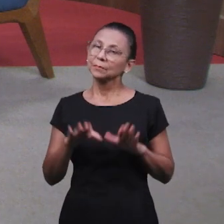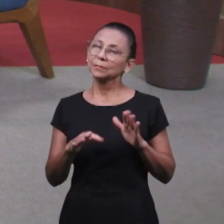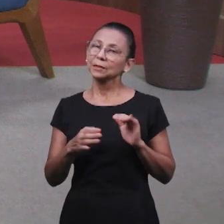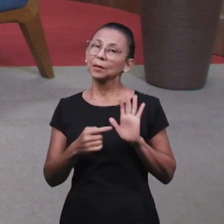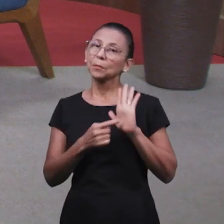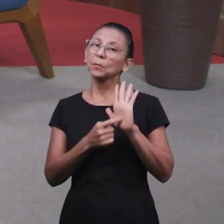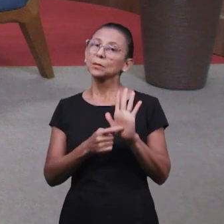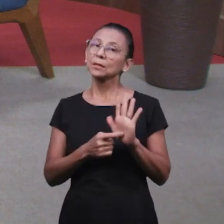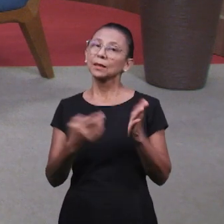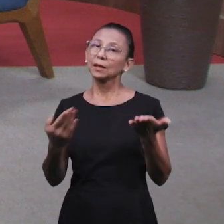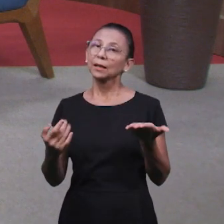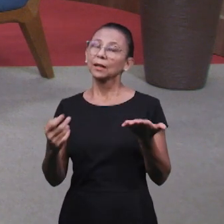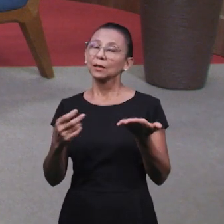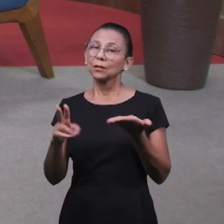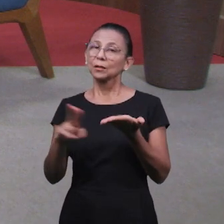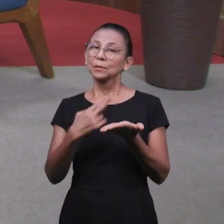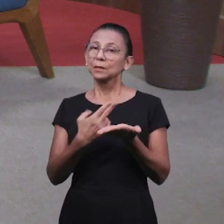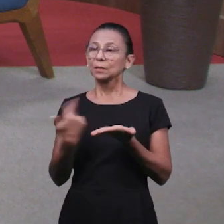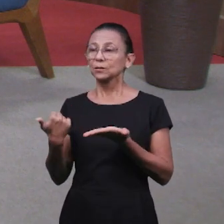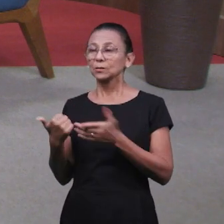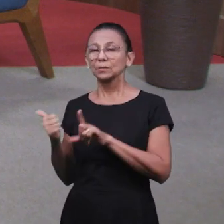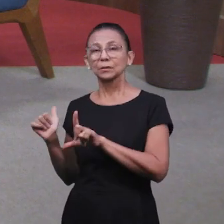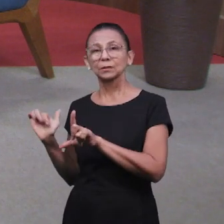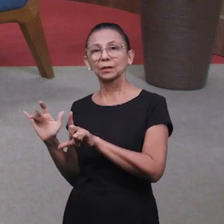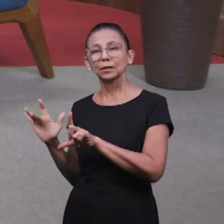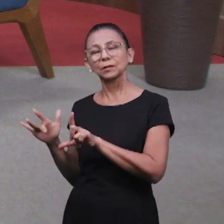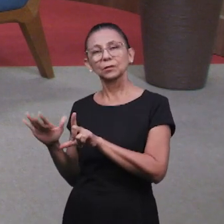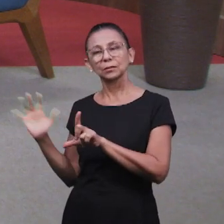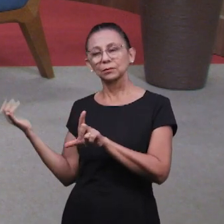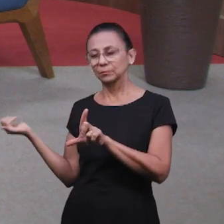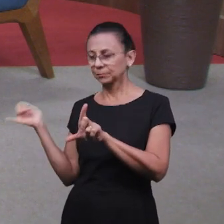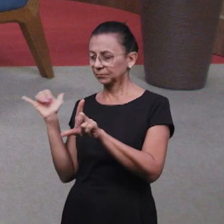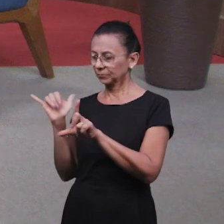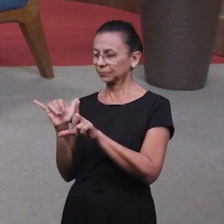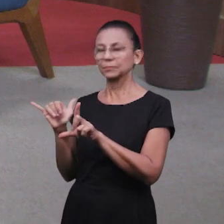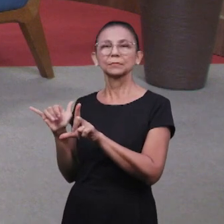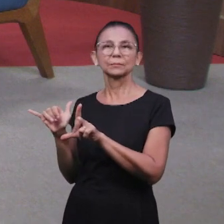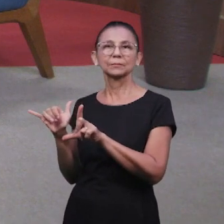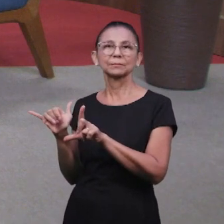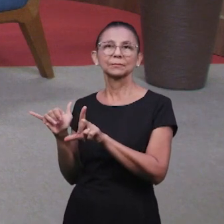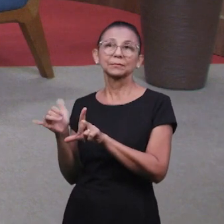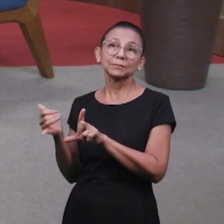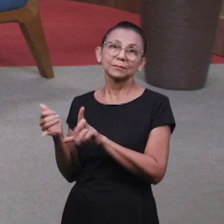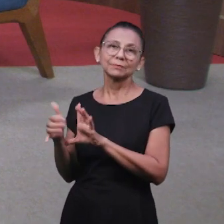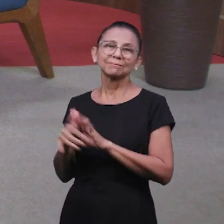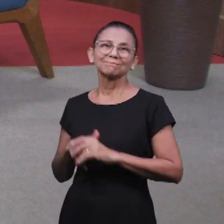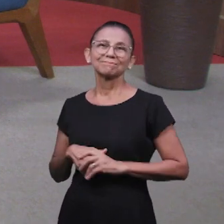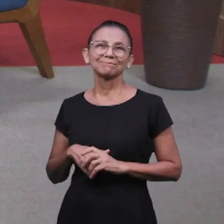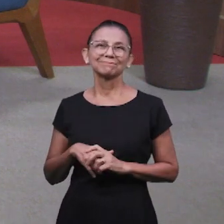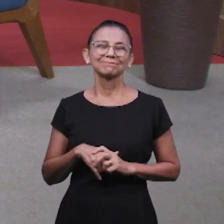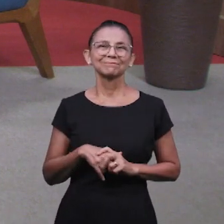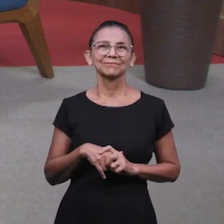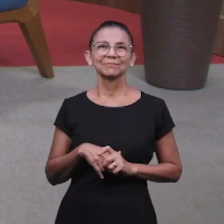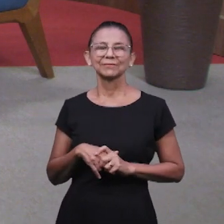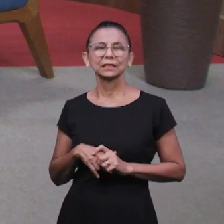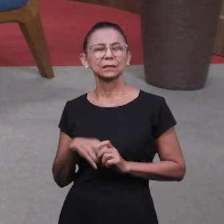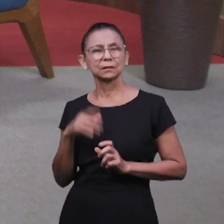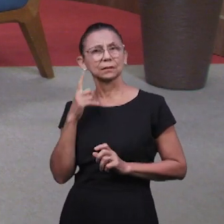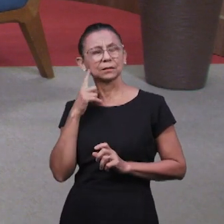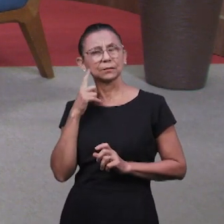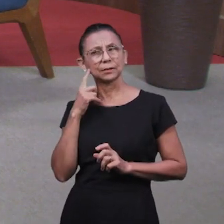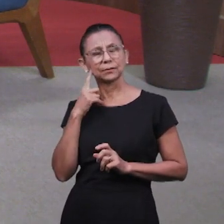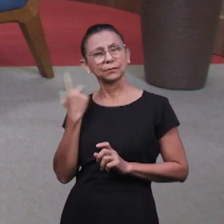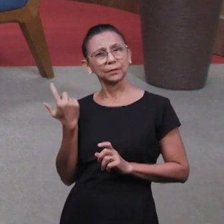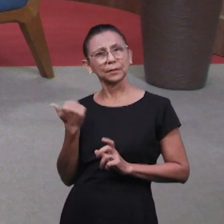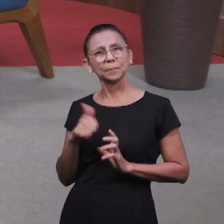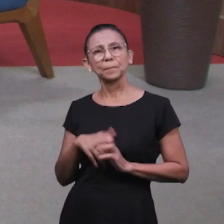trazendo também a sua mensagem aqui no programa. O QR Code está aí, é só você apontar a câmera do celular para ele. Vai